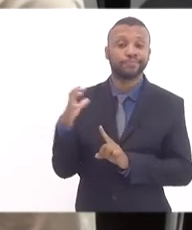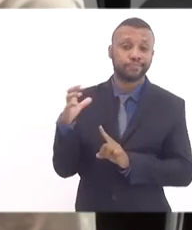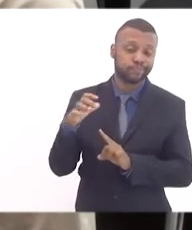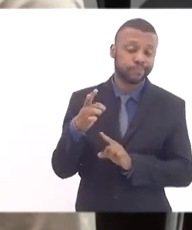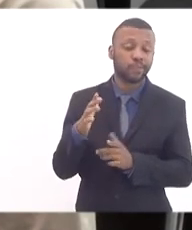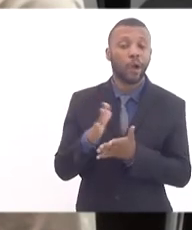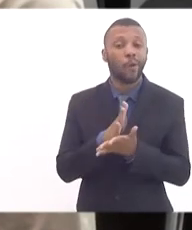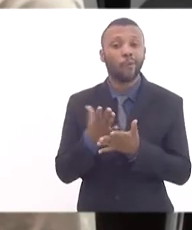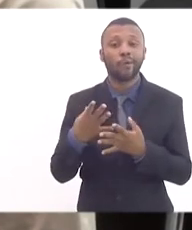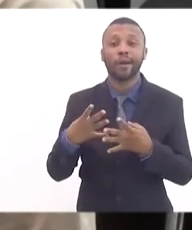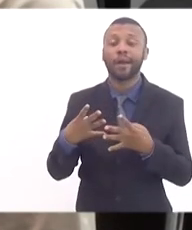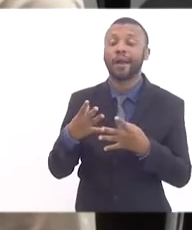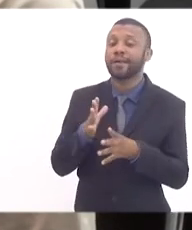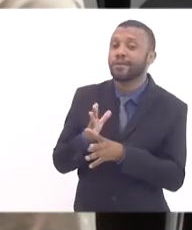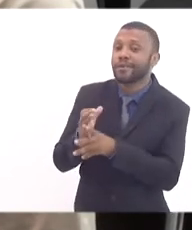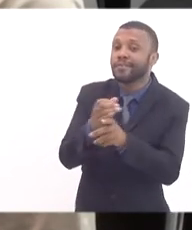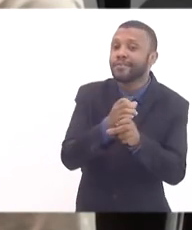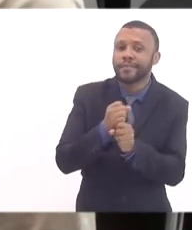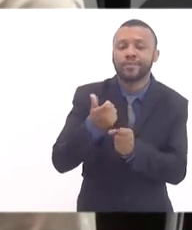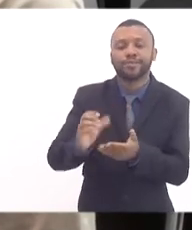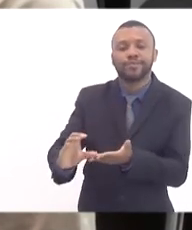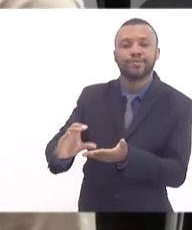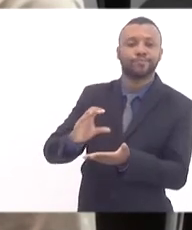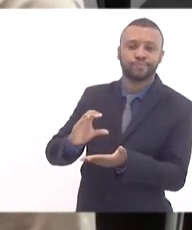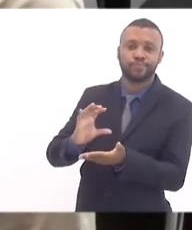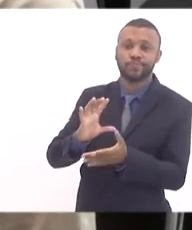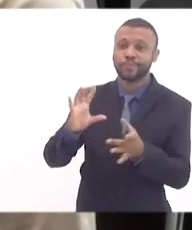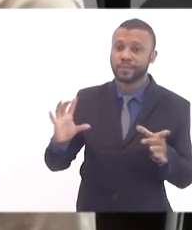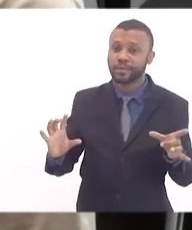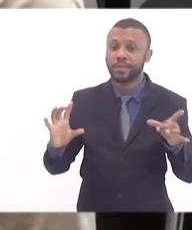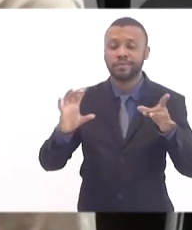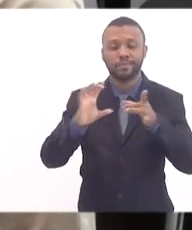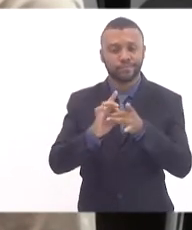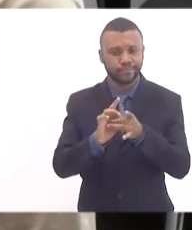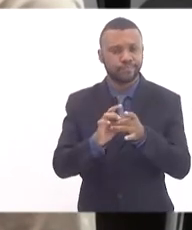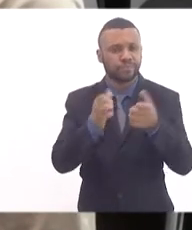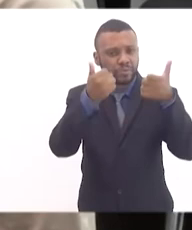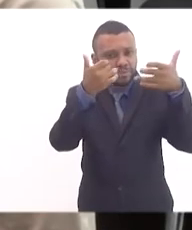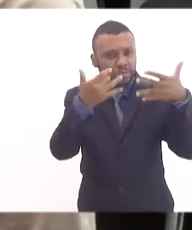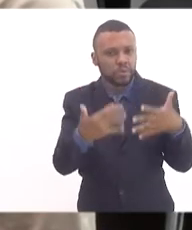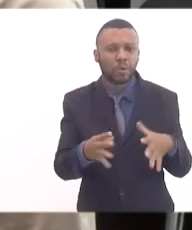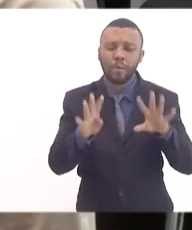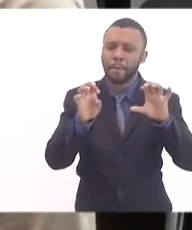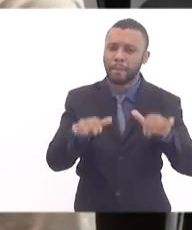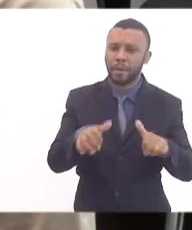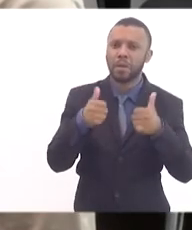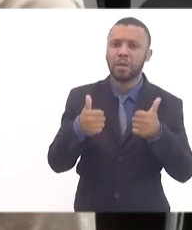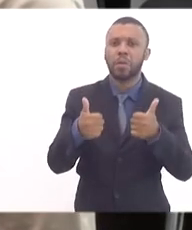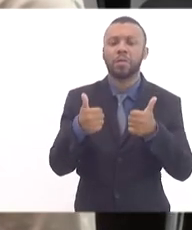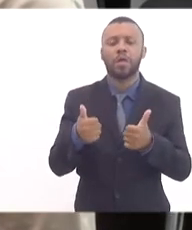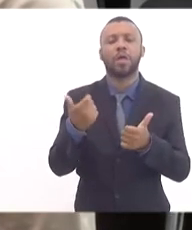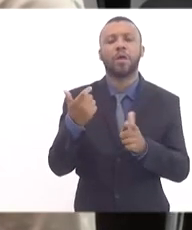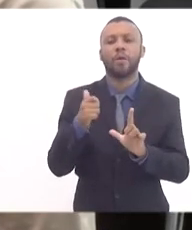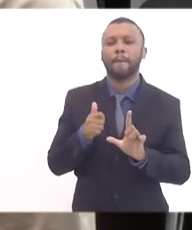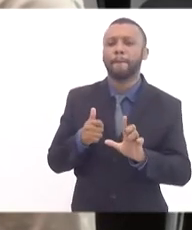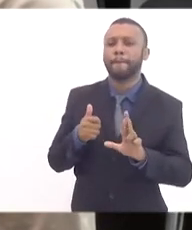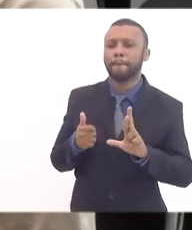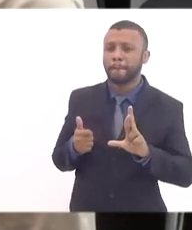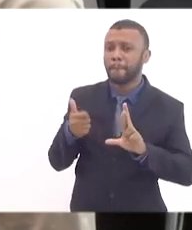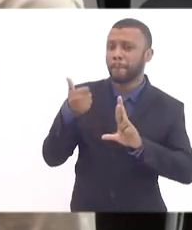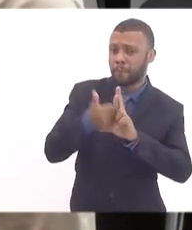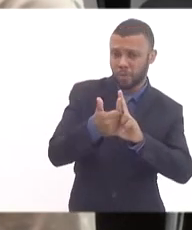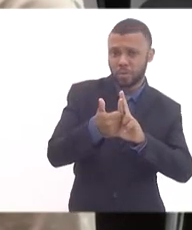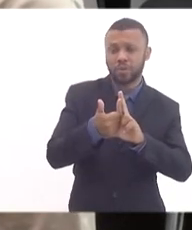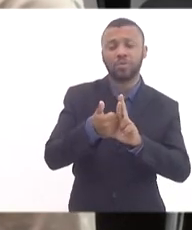estado ele não é benefício fiscal nesse caso associado E aí falou muito bem o procurador João Paulo